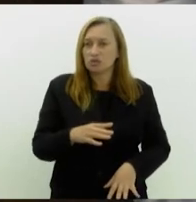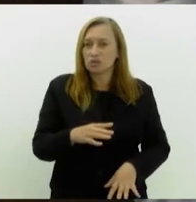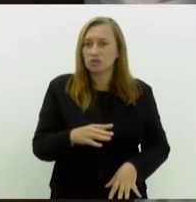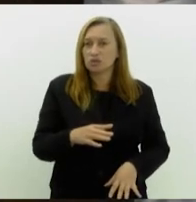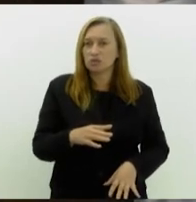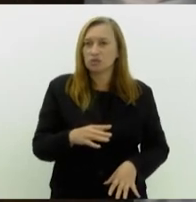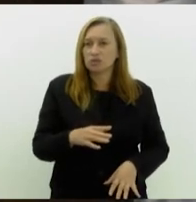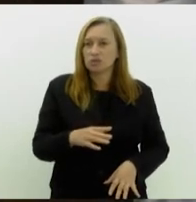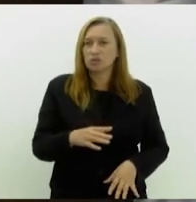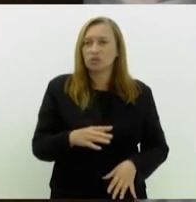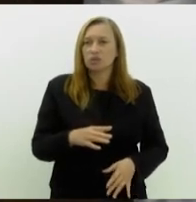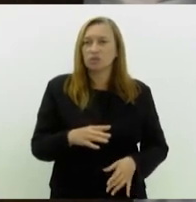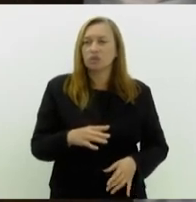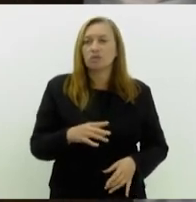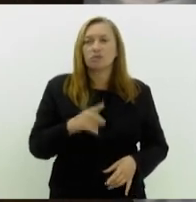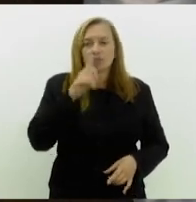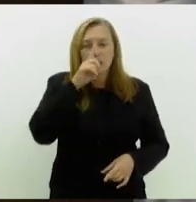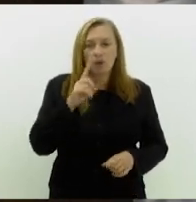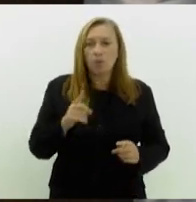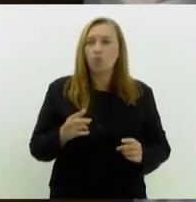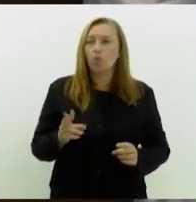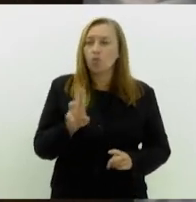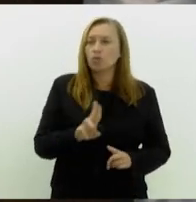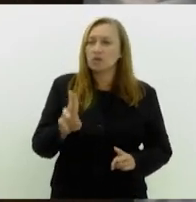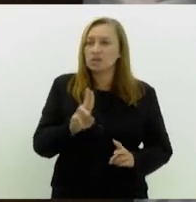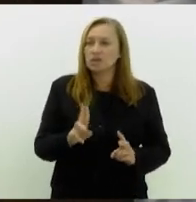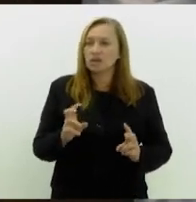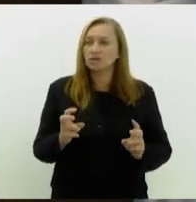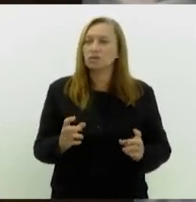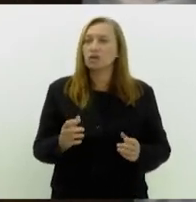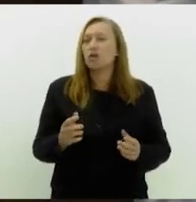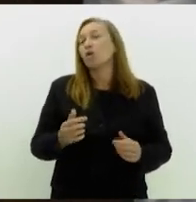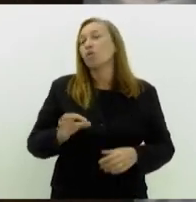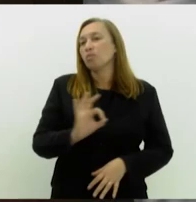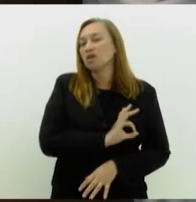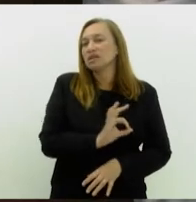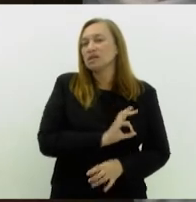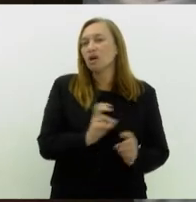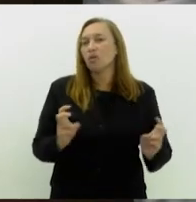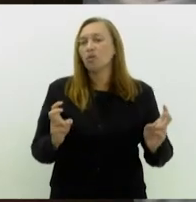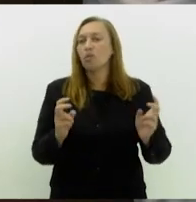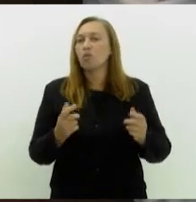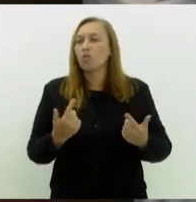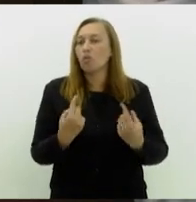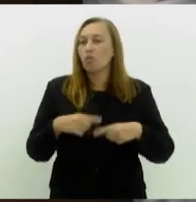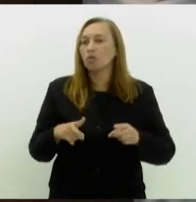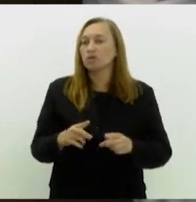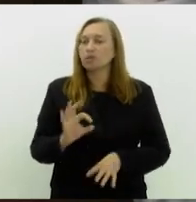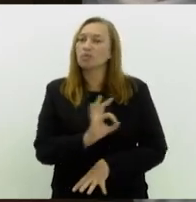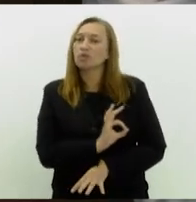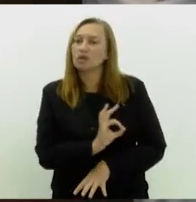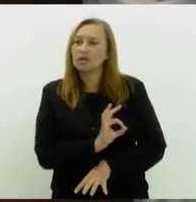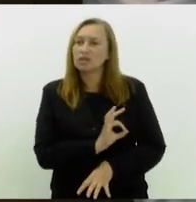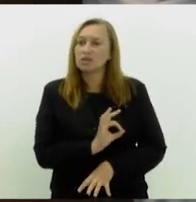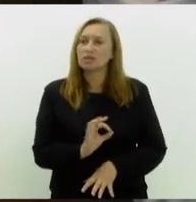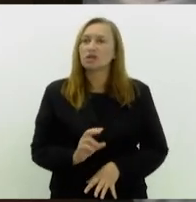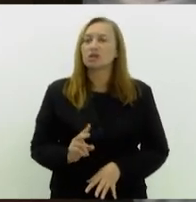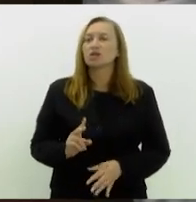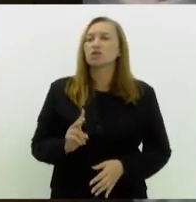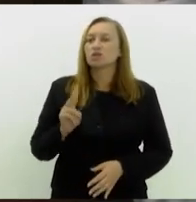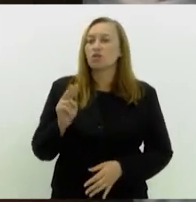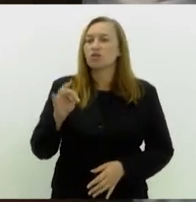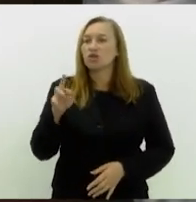a polícia então F Meus parabéns ao secretário de segurança o seu vor por essa medida